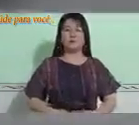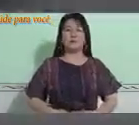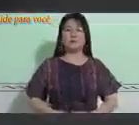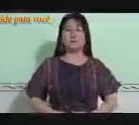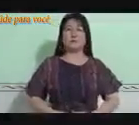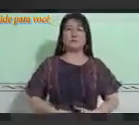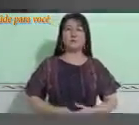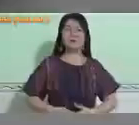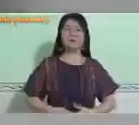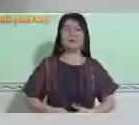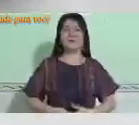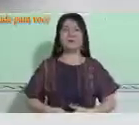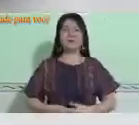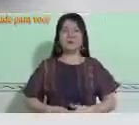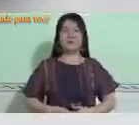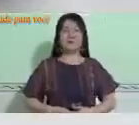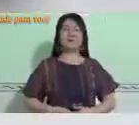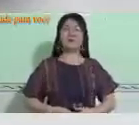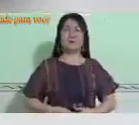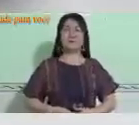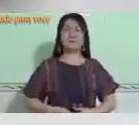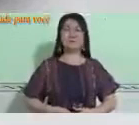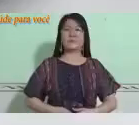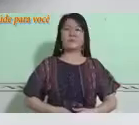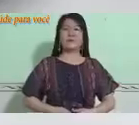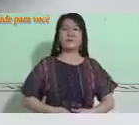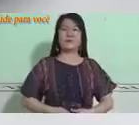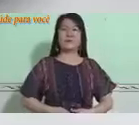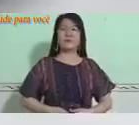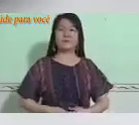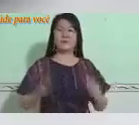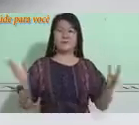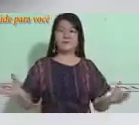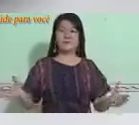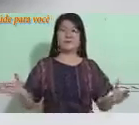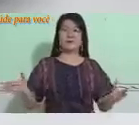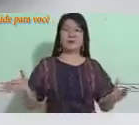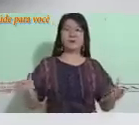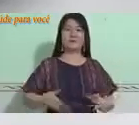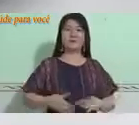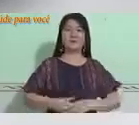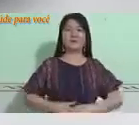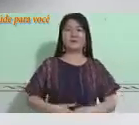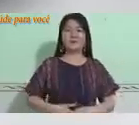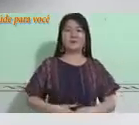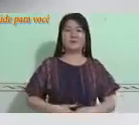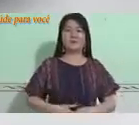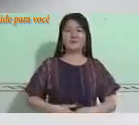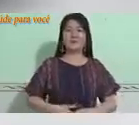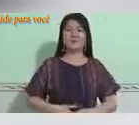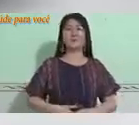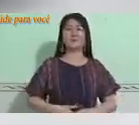vírgula, e melhorando a circulação sanguínea no local, vírgula, e prolongar a fase anágena, vírgula, que é a fase de nascimento ou em crescimento